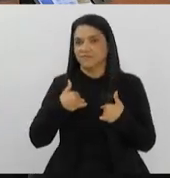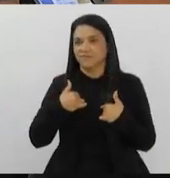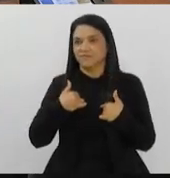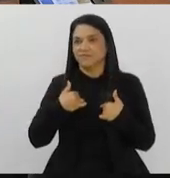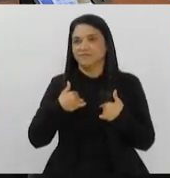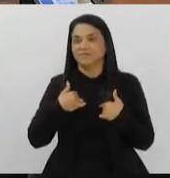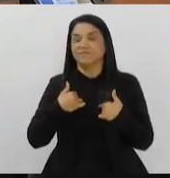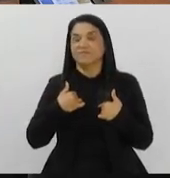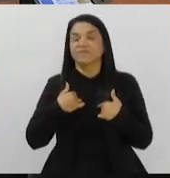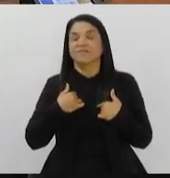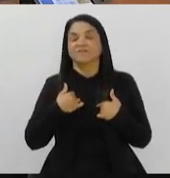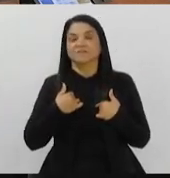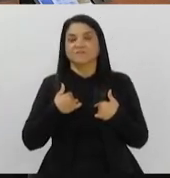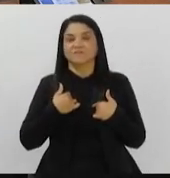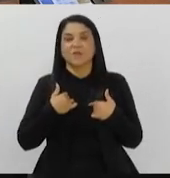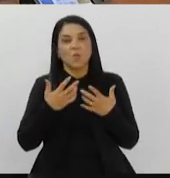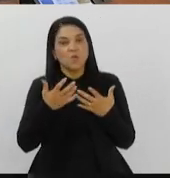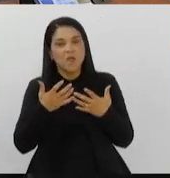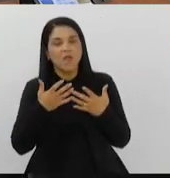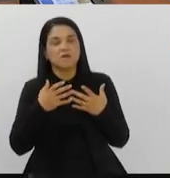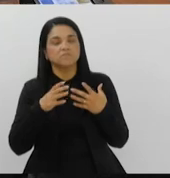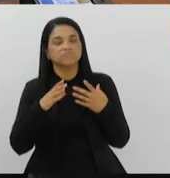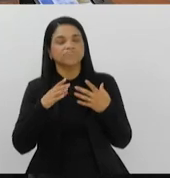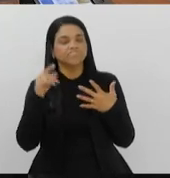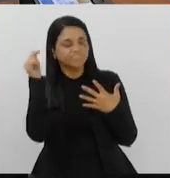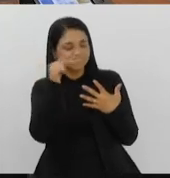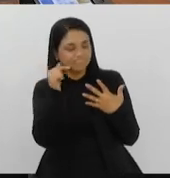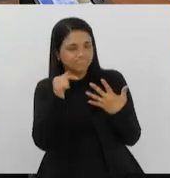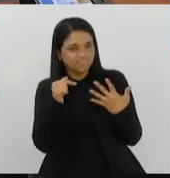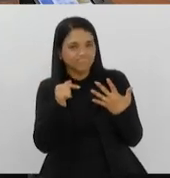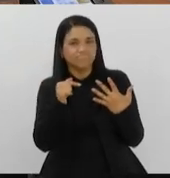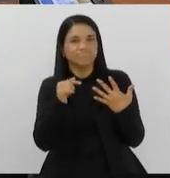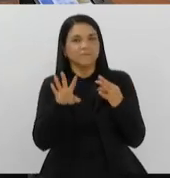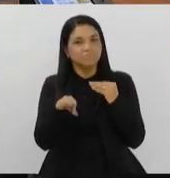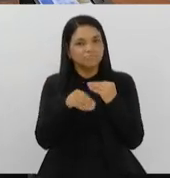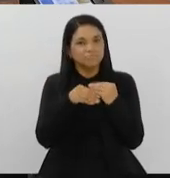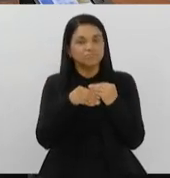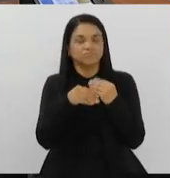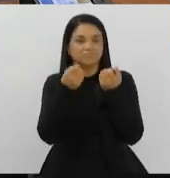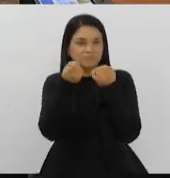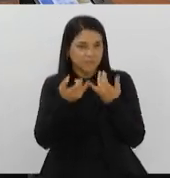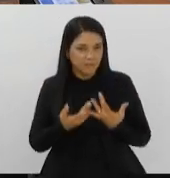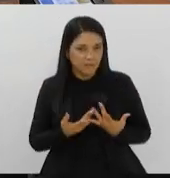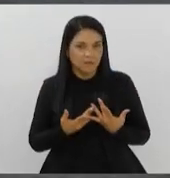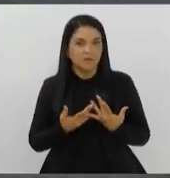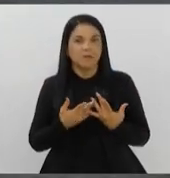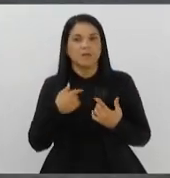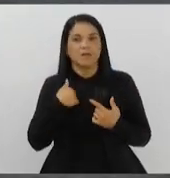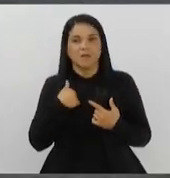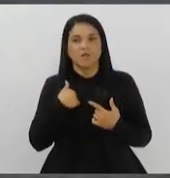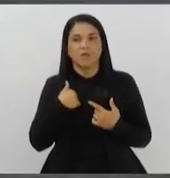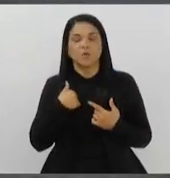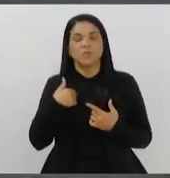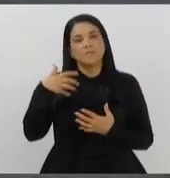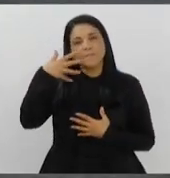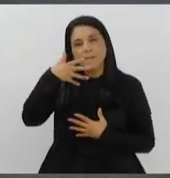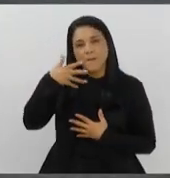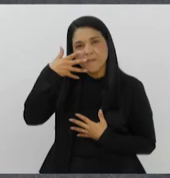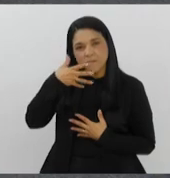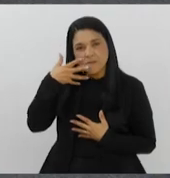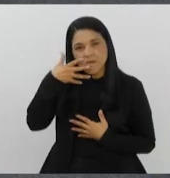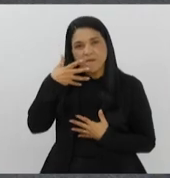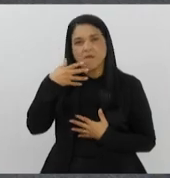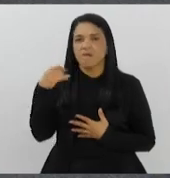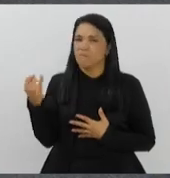de interpretação, que eu queria só pontuar algumas questões, porque evidentemente, eu pontuei isso na minha fala, a gente acha que